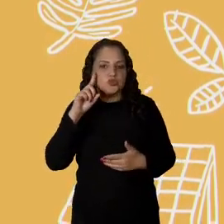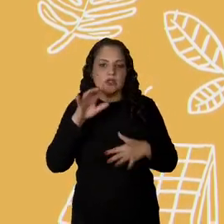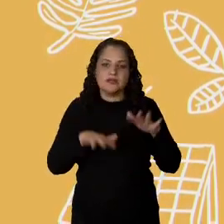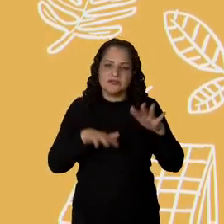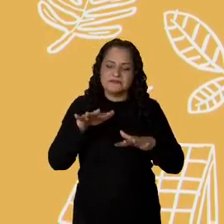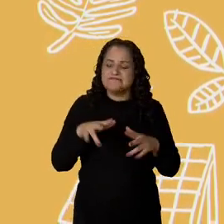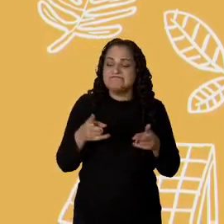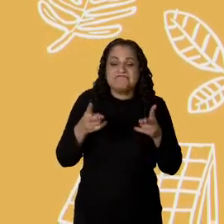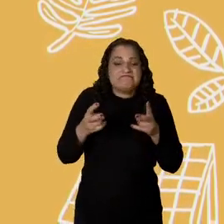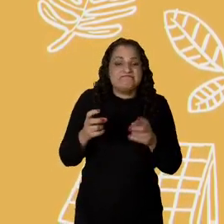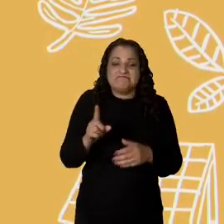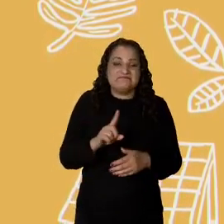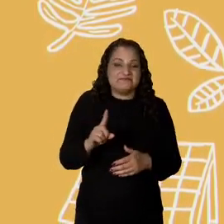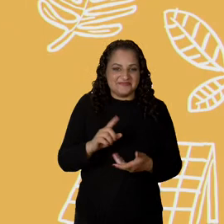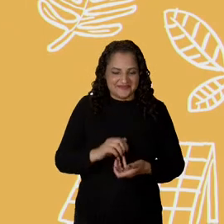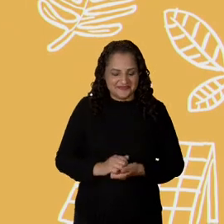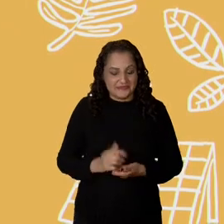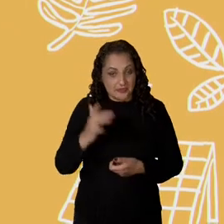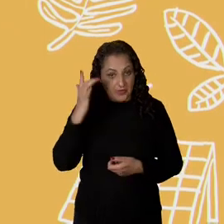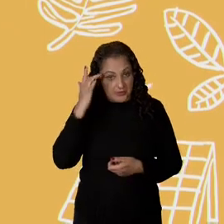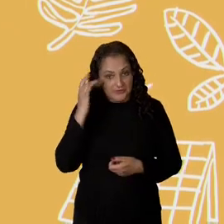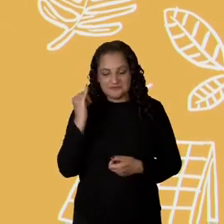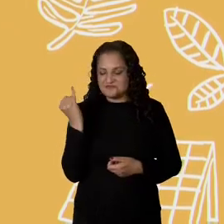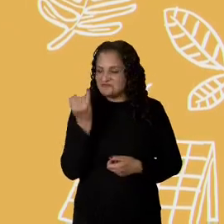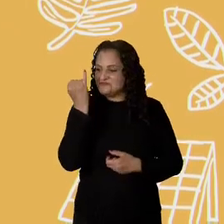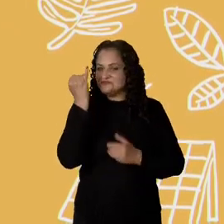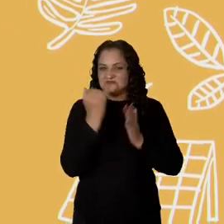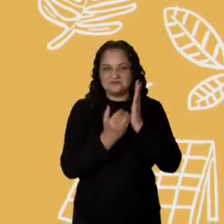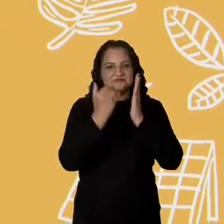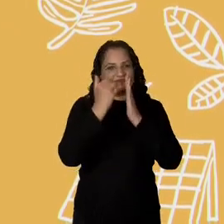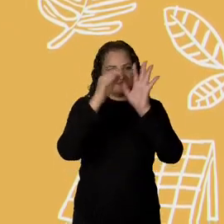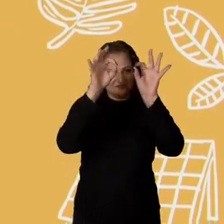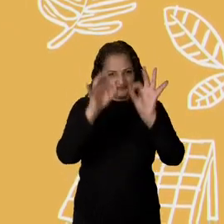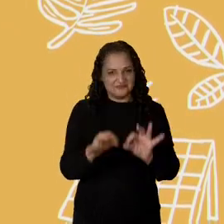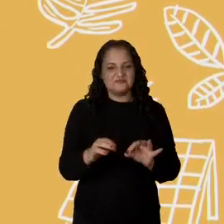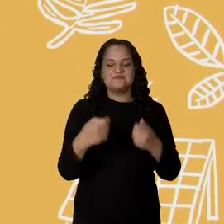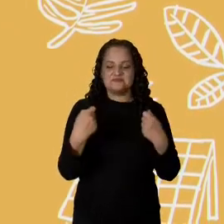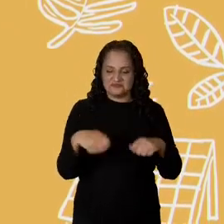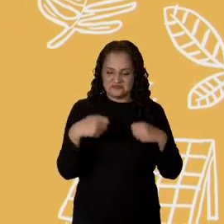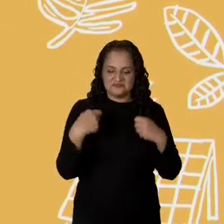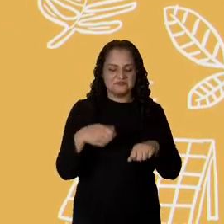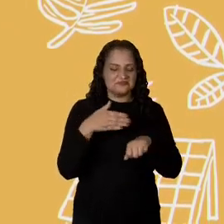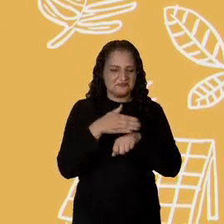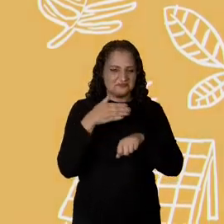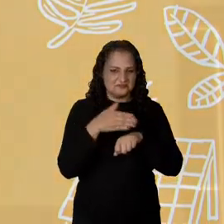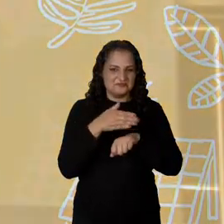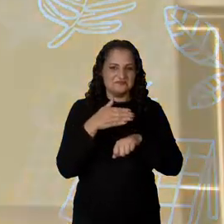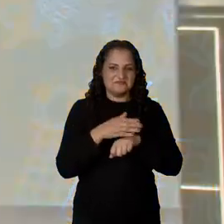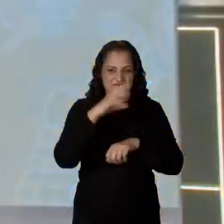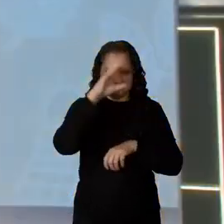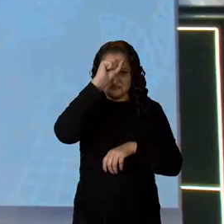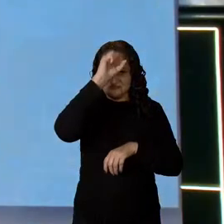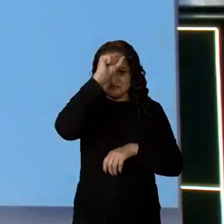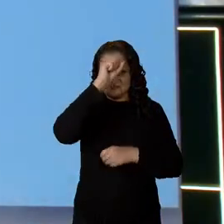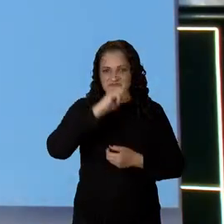passam despercebidos. E eu acho que isso é o mais importante, né, que a gente tem que carregar dessa participação.